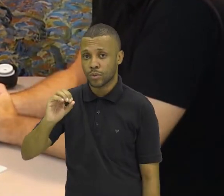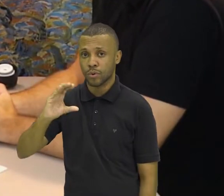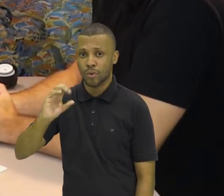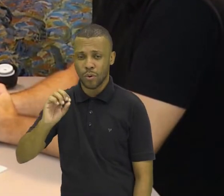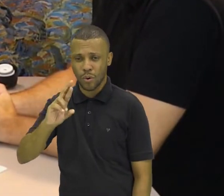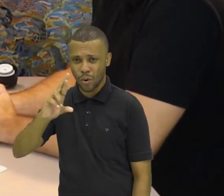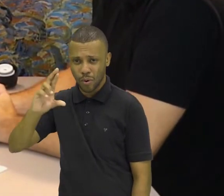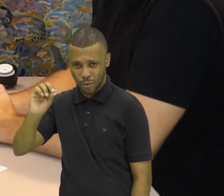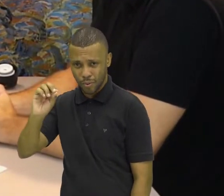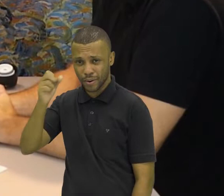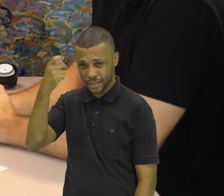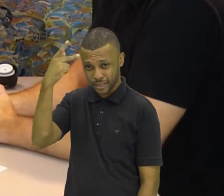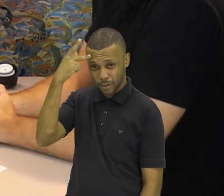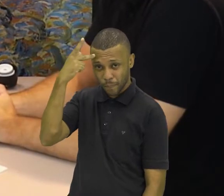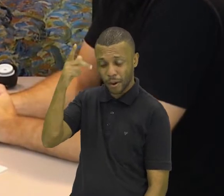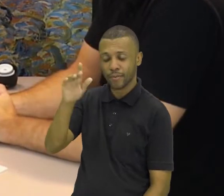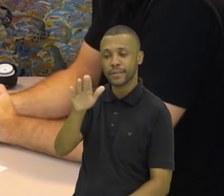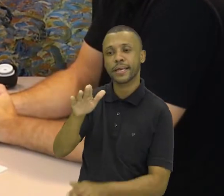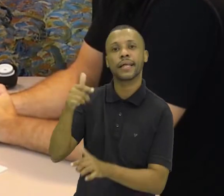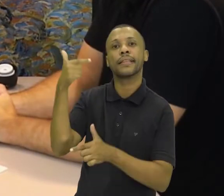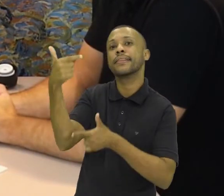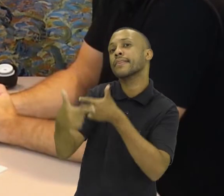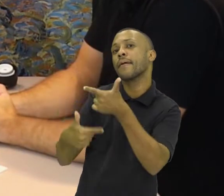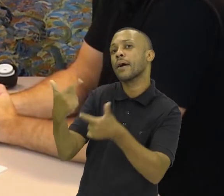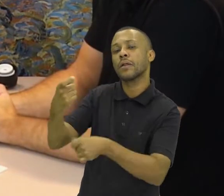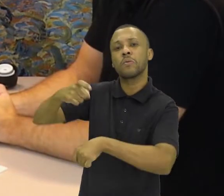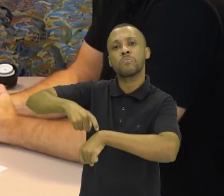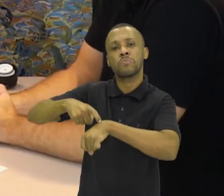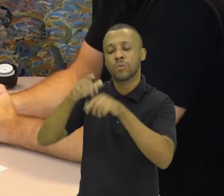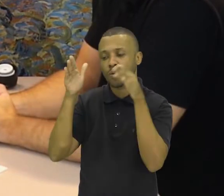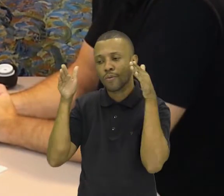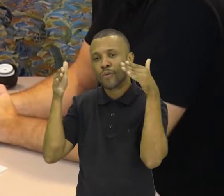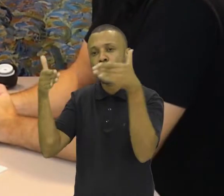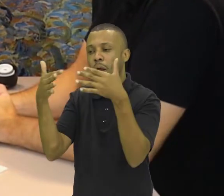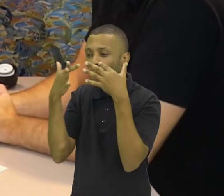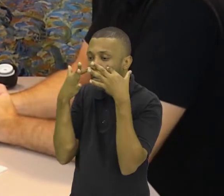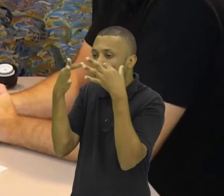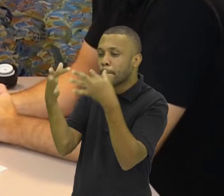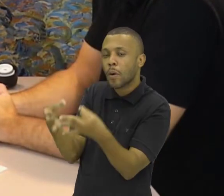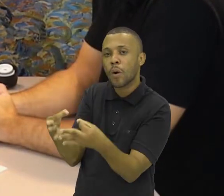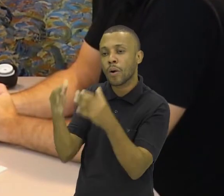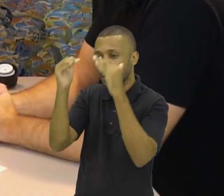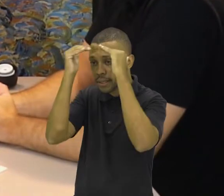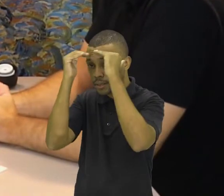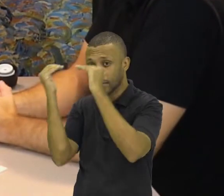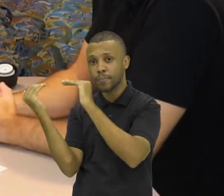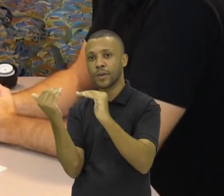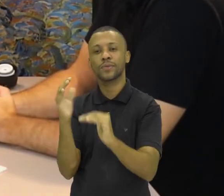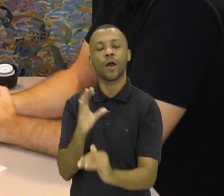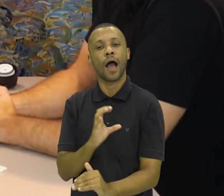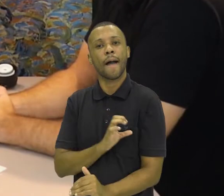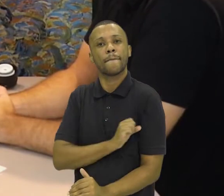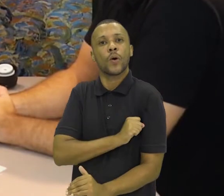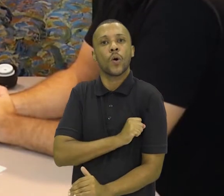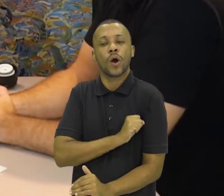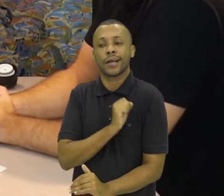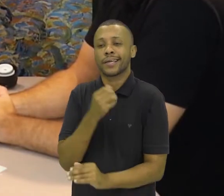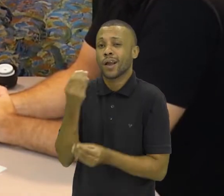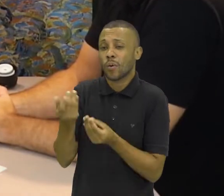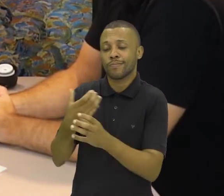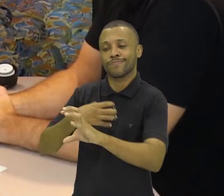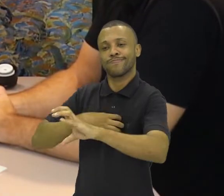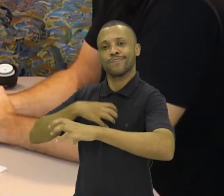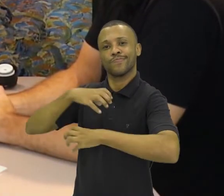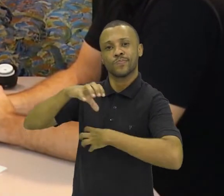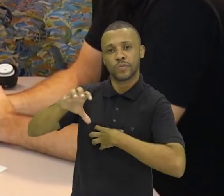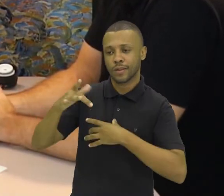remete a essa questão. Quando você dedica seu trabalho, seu carinho, seu respeito e seu amor, porque isso é uma